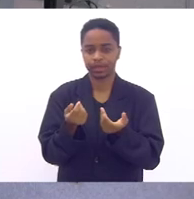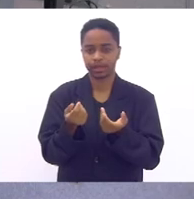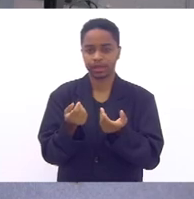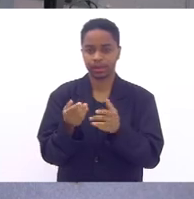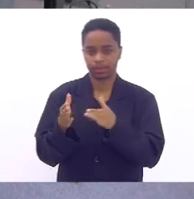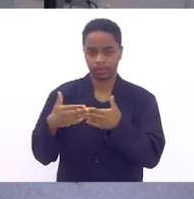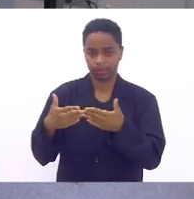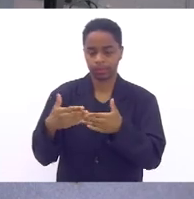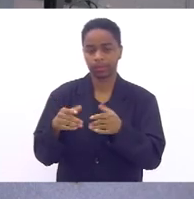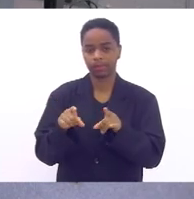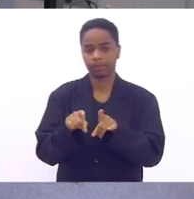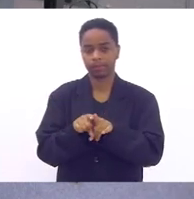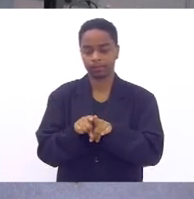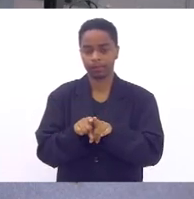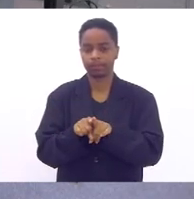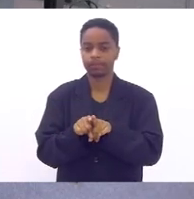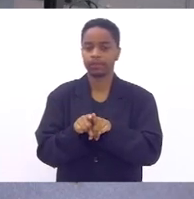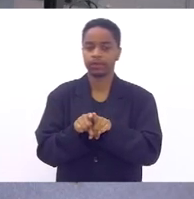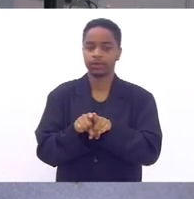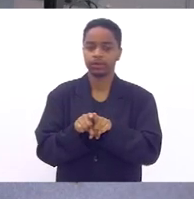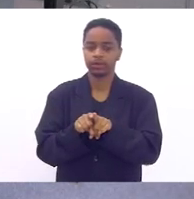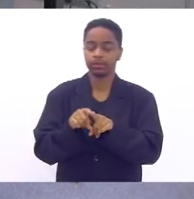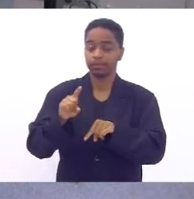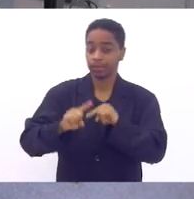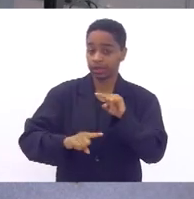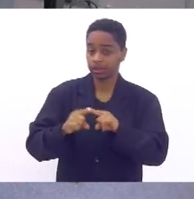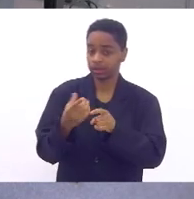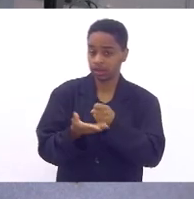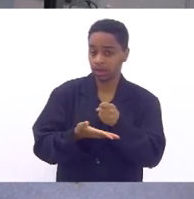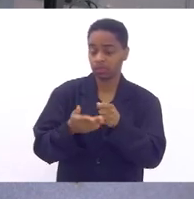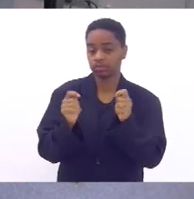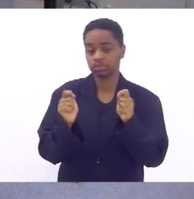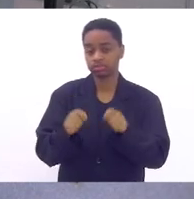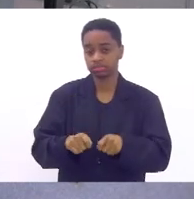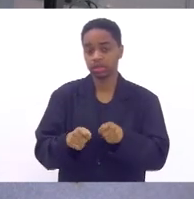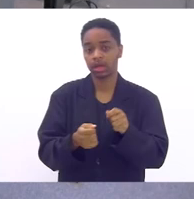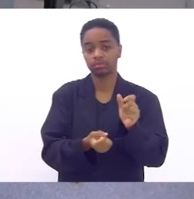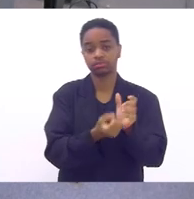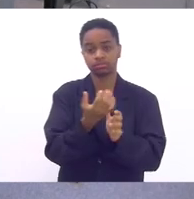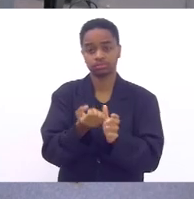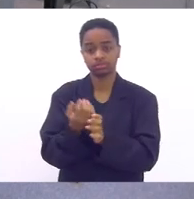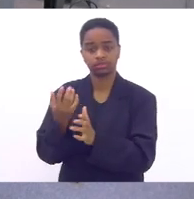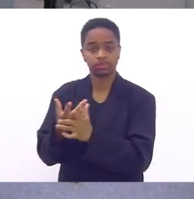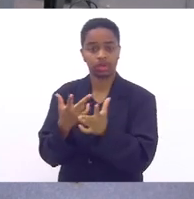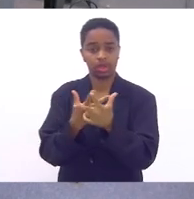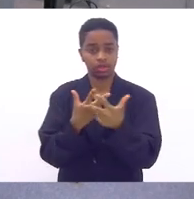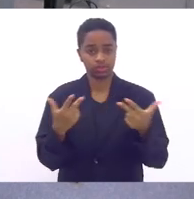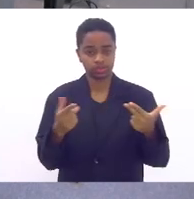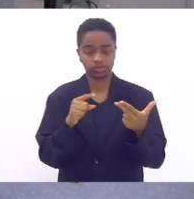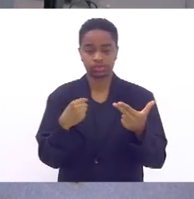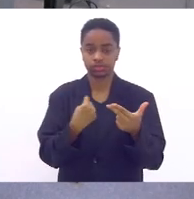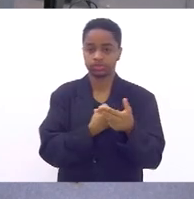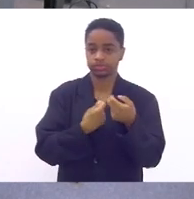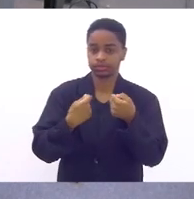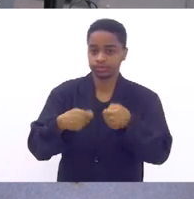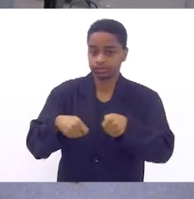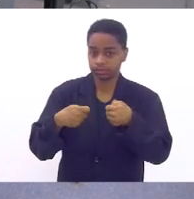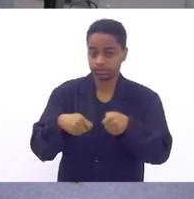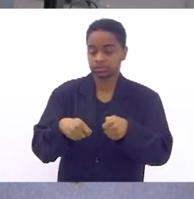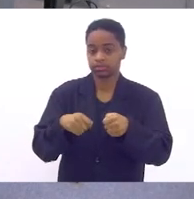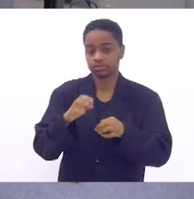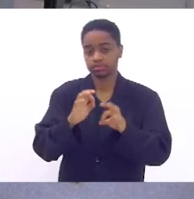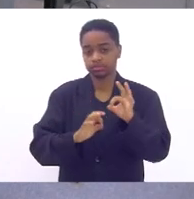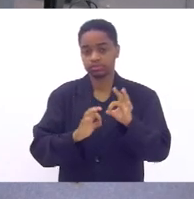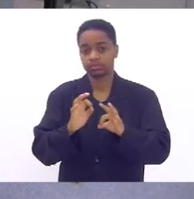embalagens mas também é insumo para produzir os Z ifas que serão necessários eh serem produzidos